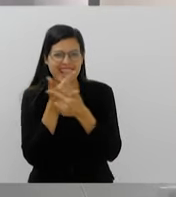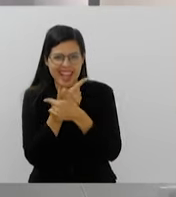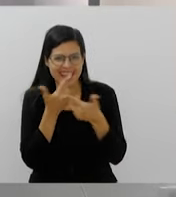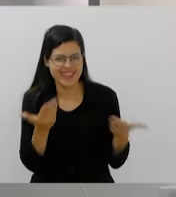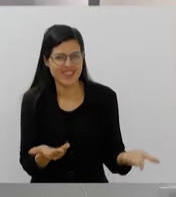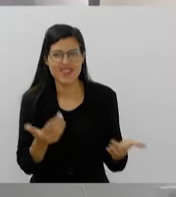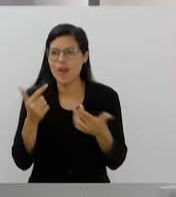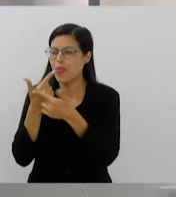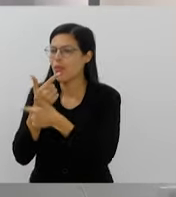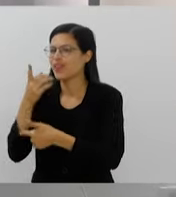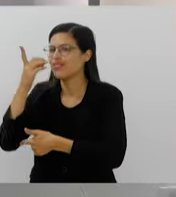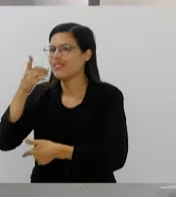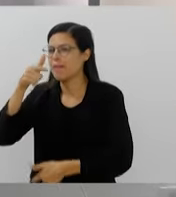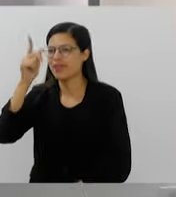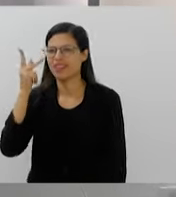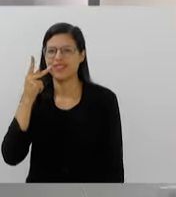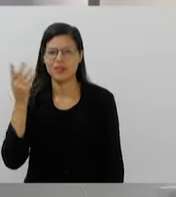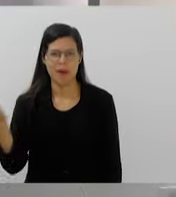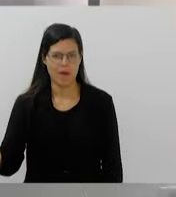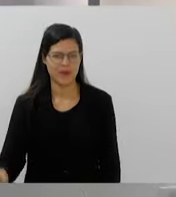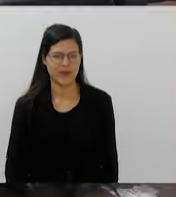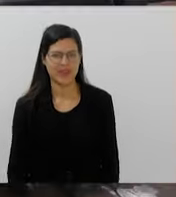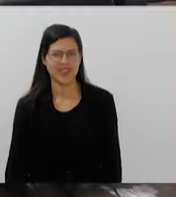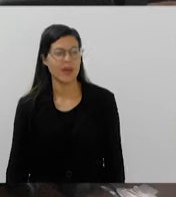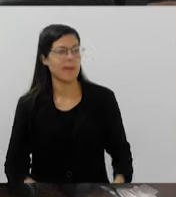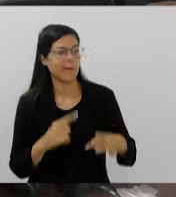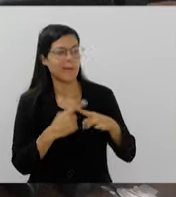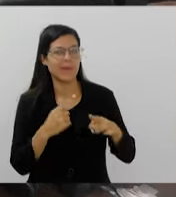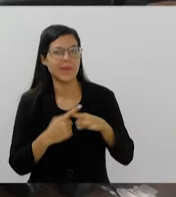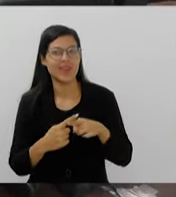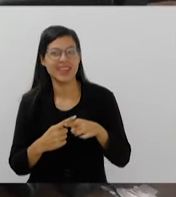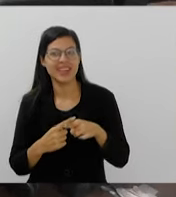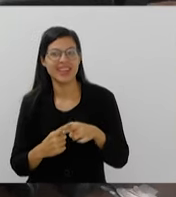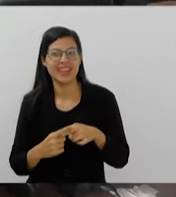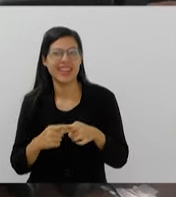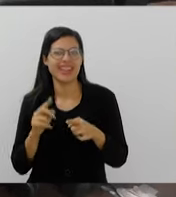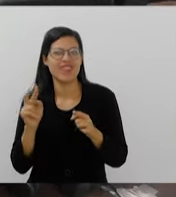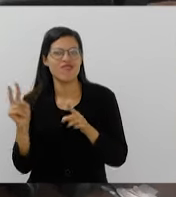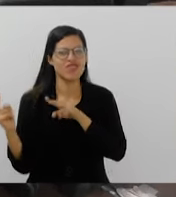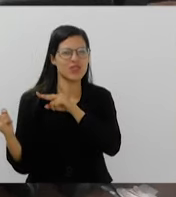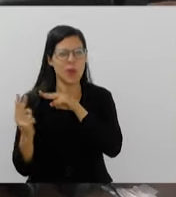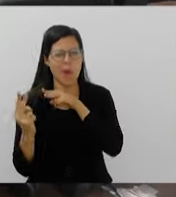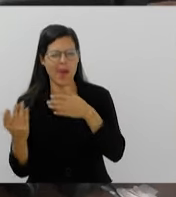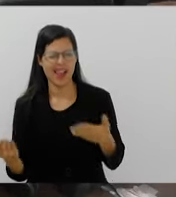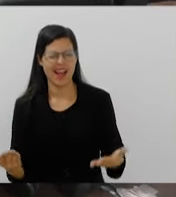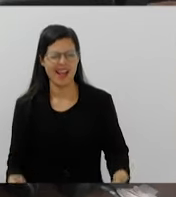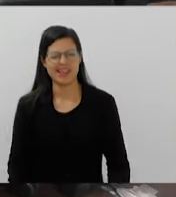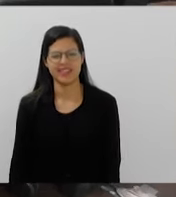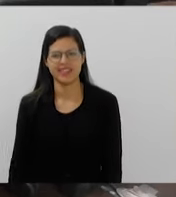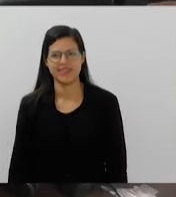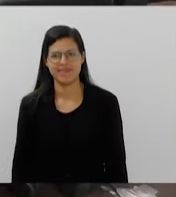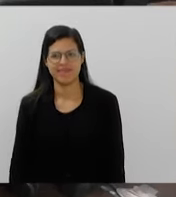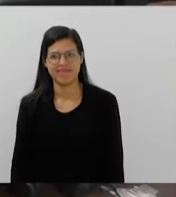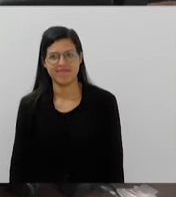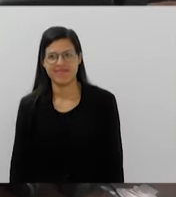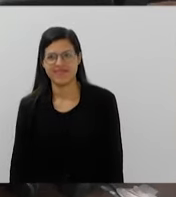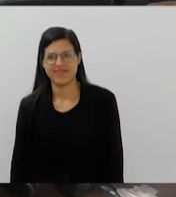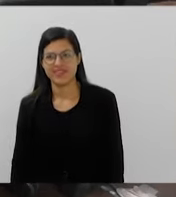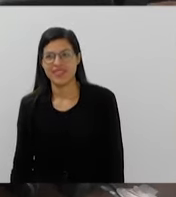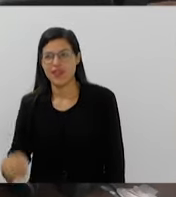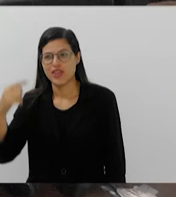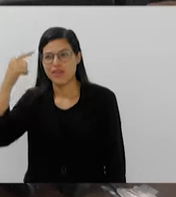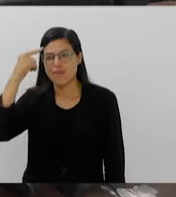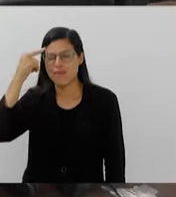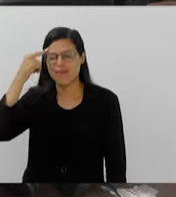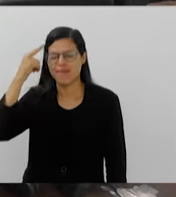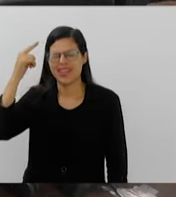Eu entrego logo. Deputado Luiz Paulo, o que é que Vossa Excelência está com esse olhar insinuante? São meus pensamentos.